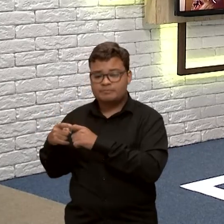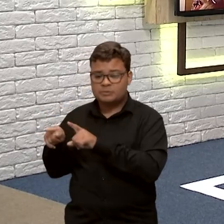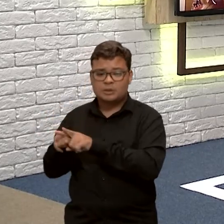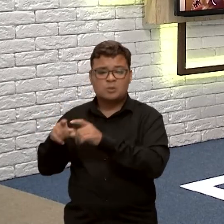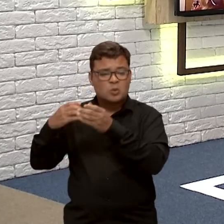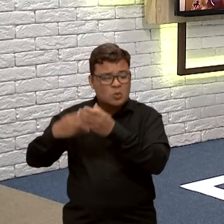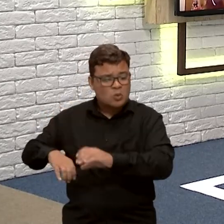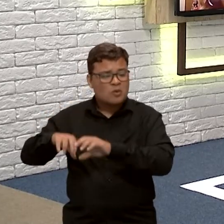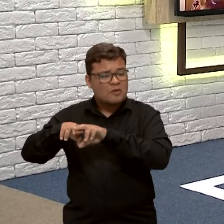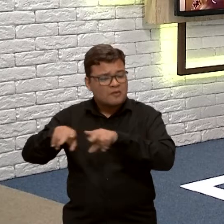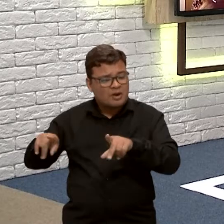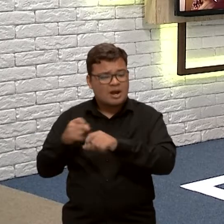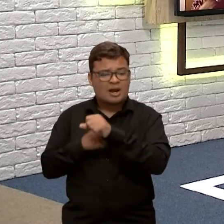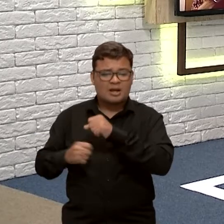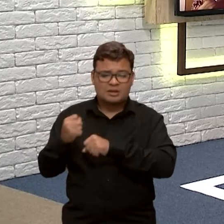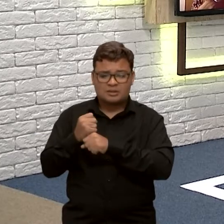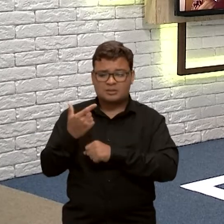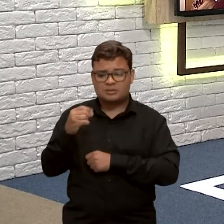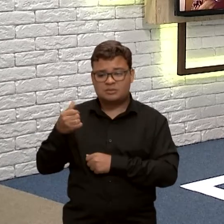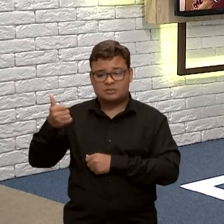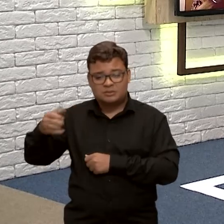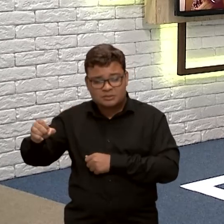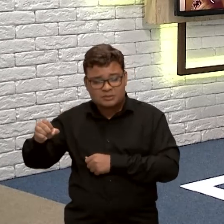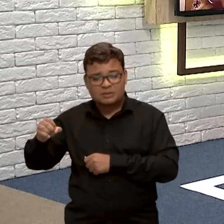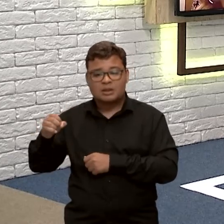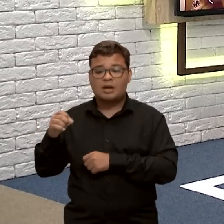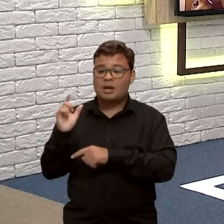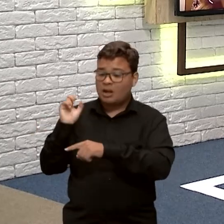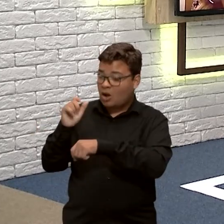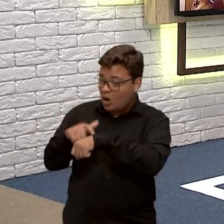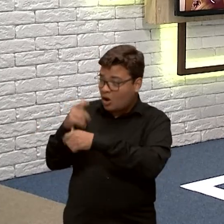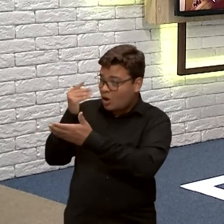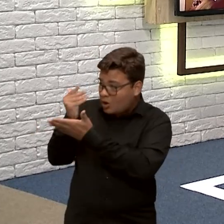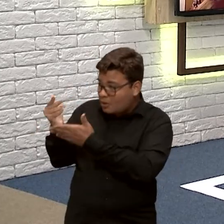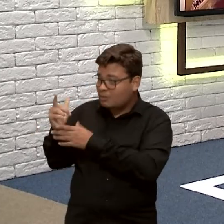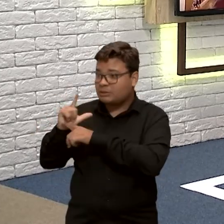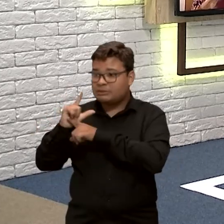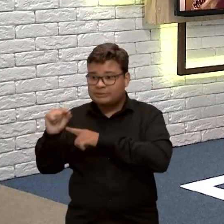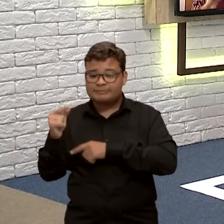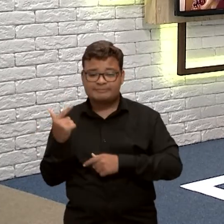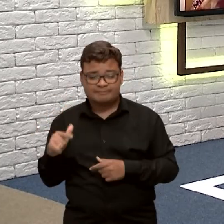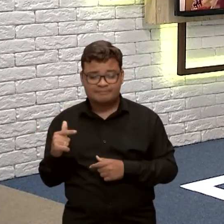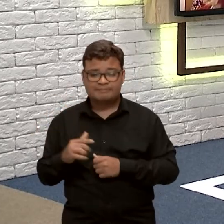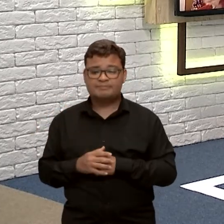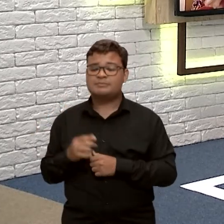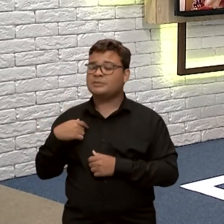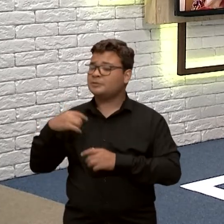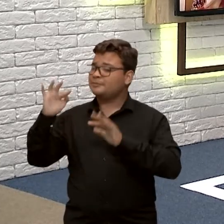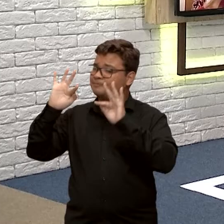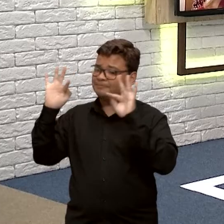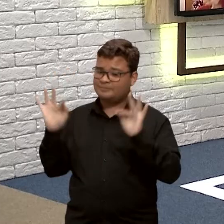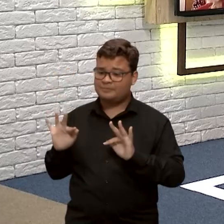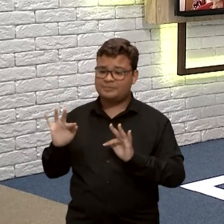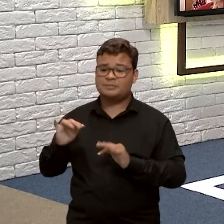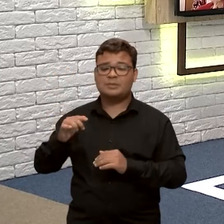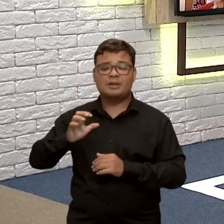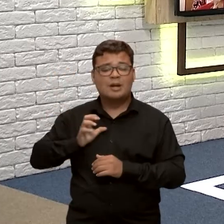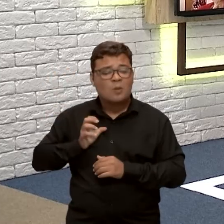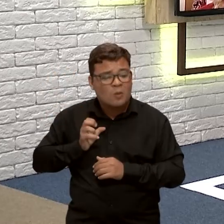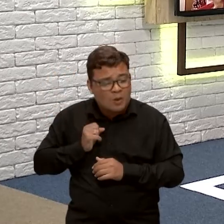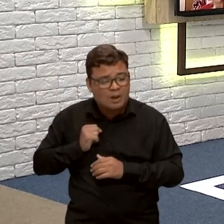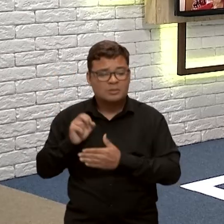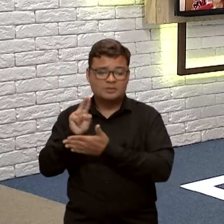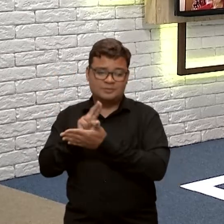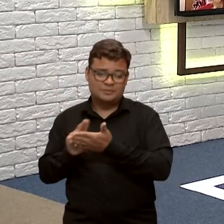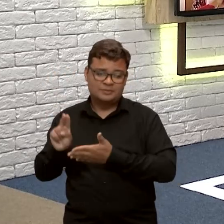que nós fizemos em 2010. Assim, eu tinha hora para entrar, não tinha hora para sair. Tá certo, Isildinha. Estou muito feliz. Eu amo a